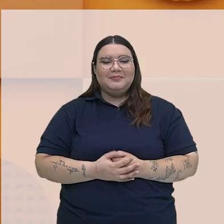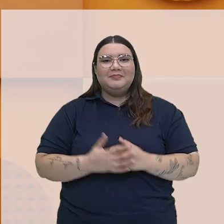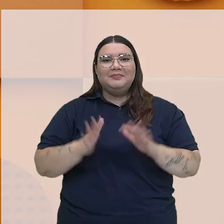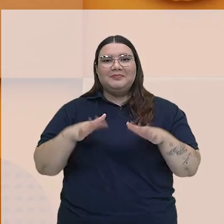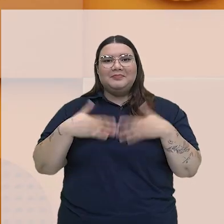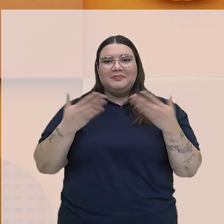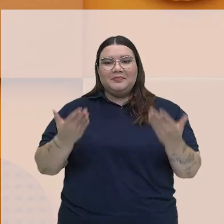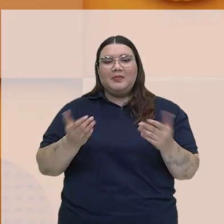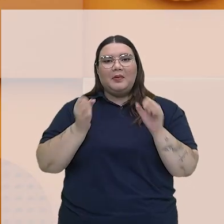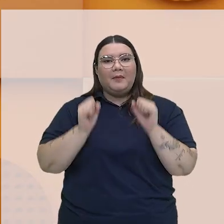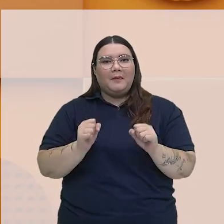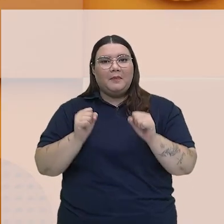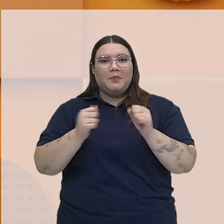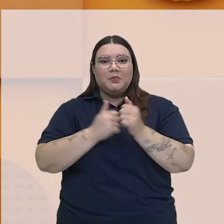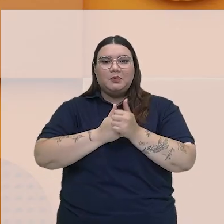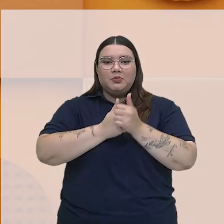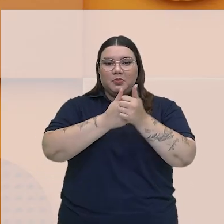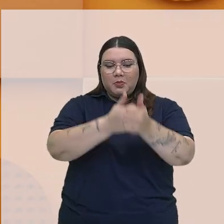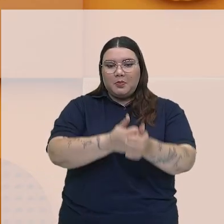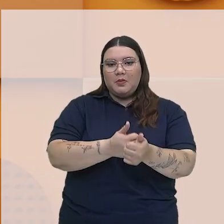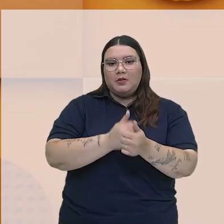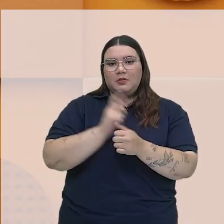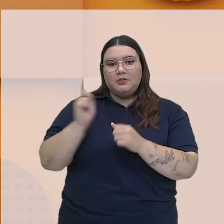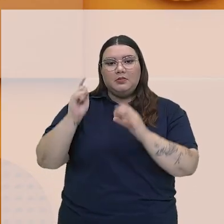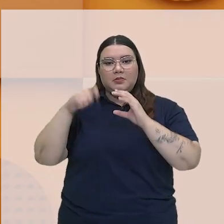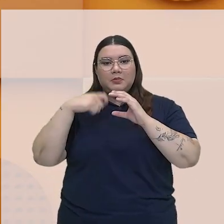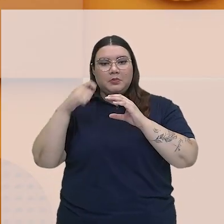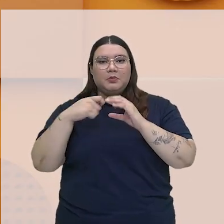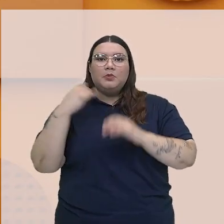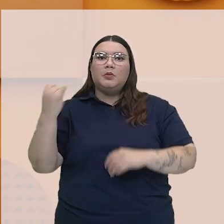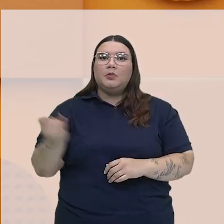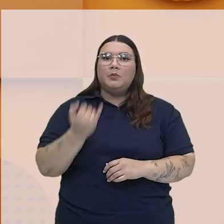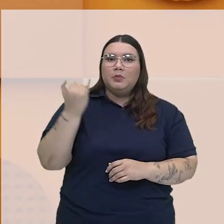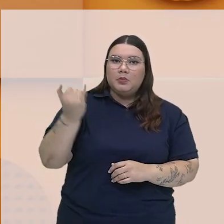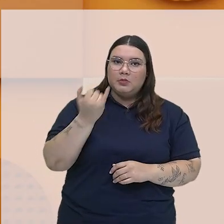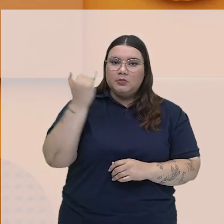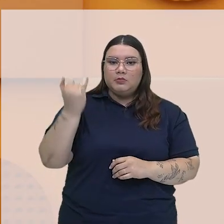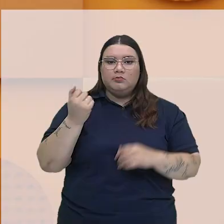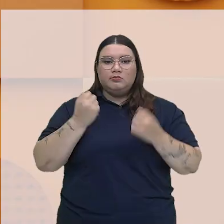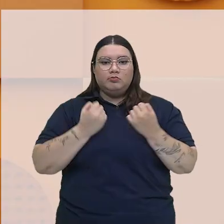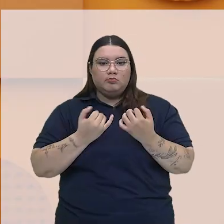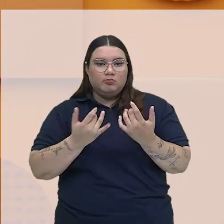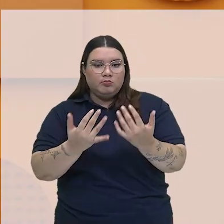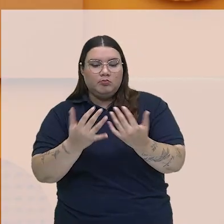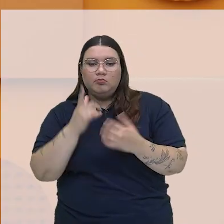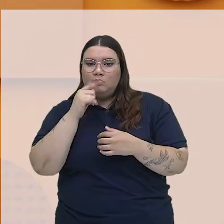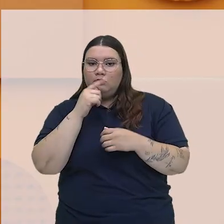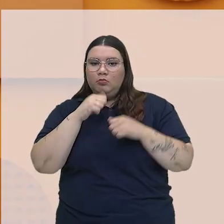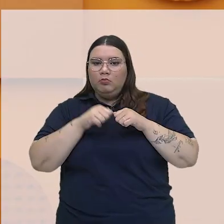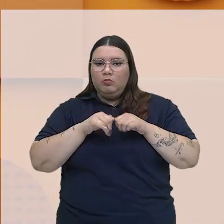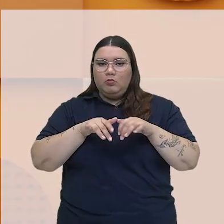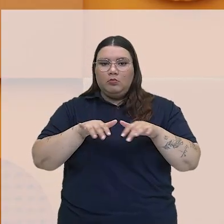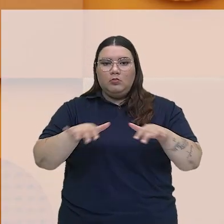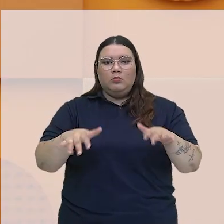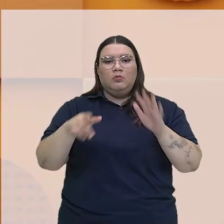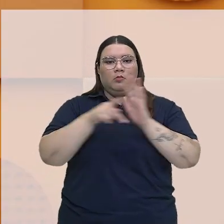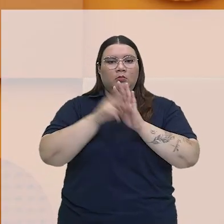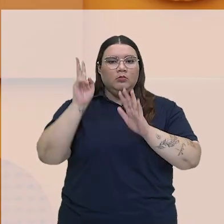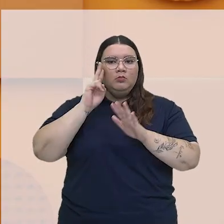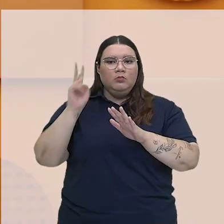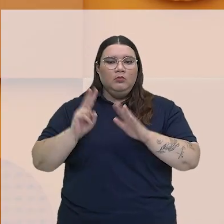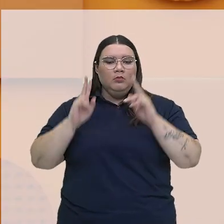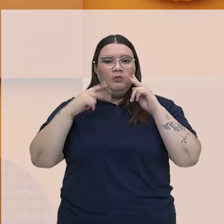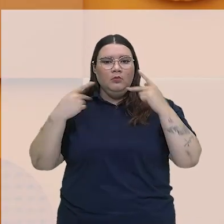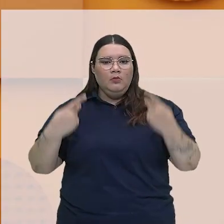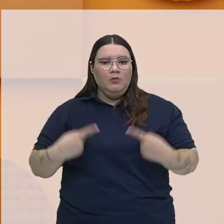Então, vocês puderam acompanhar nessa forma a importância da irrigação que vem acompanhando a história da humanidade.